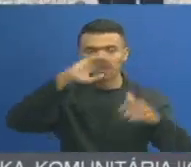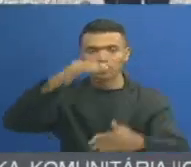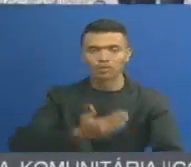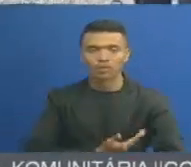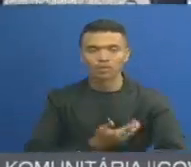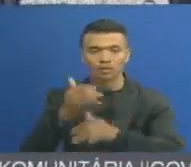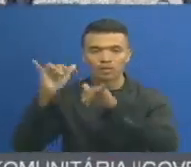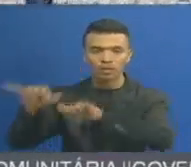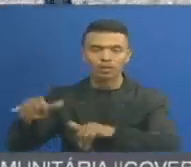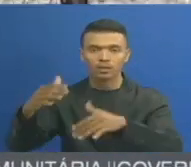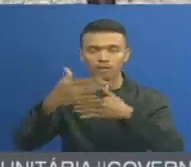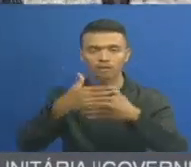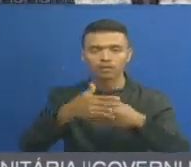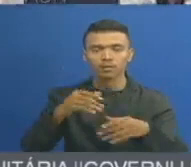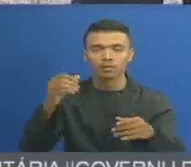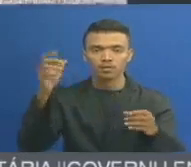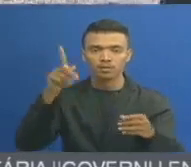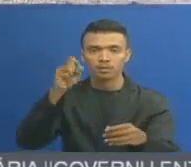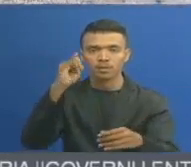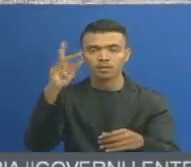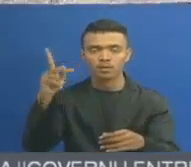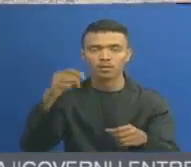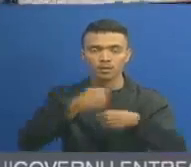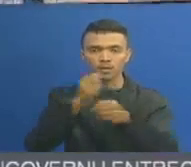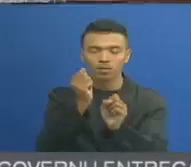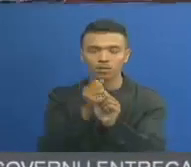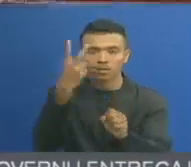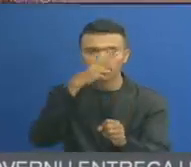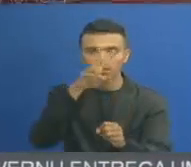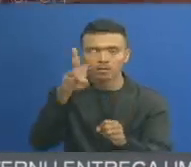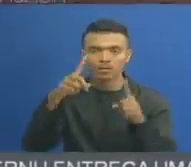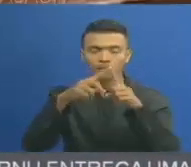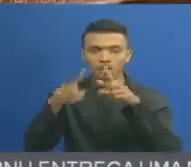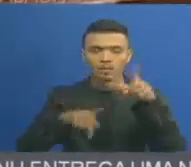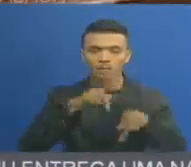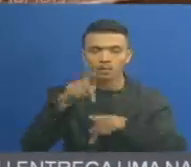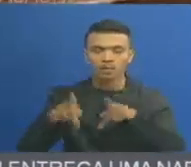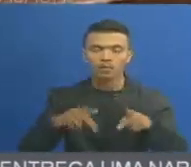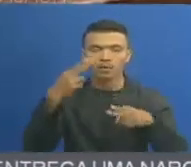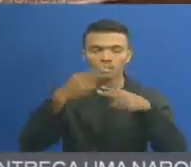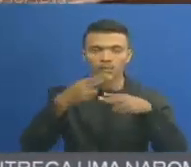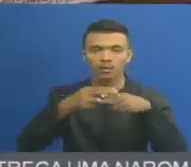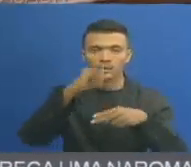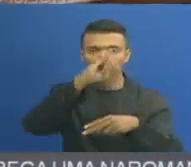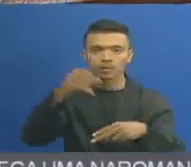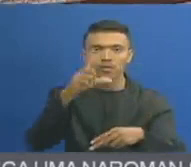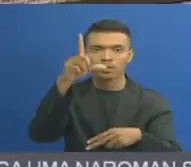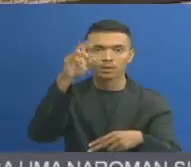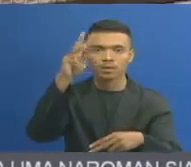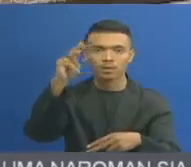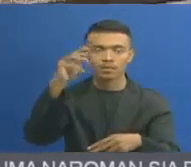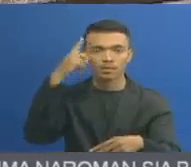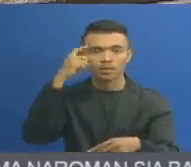Waiaka Mulia, no parte do Serviço de Informação Polícia. Halo ona identificação ba cidadão Timoruan inicial ZRM,